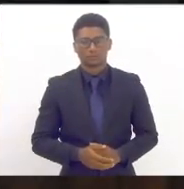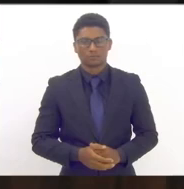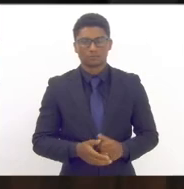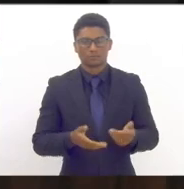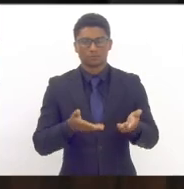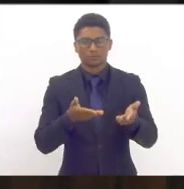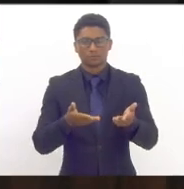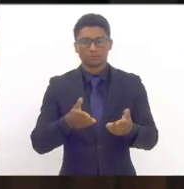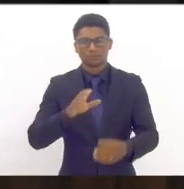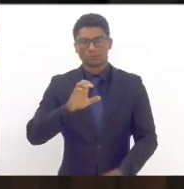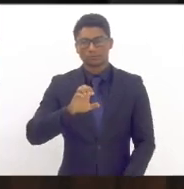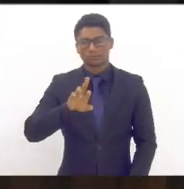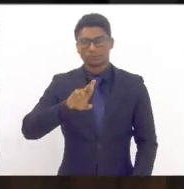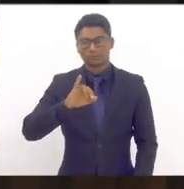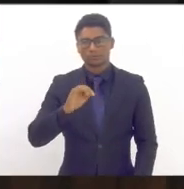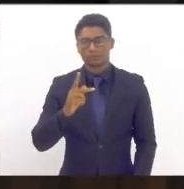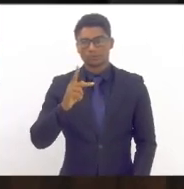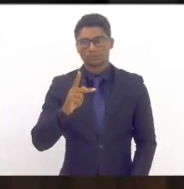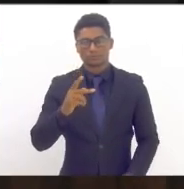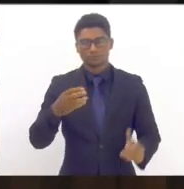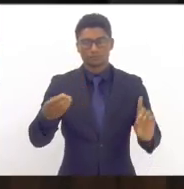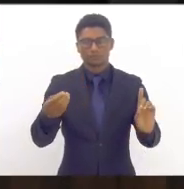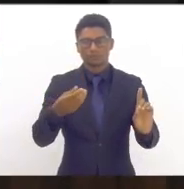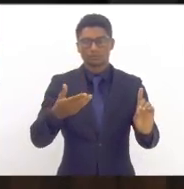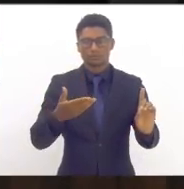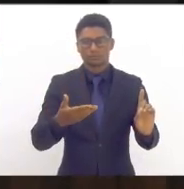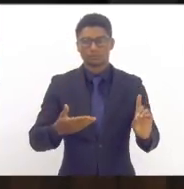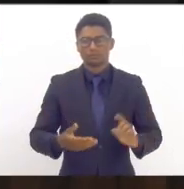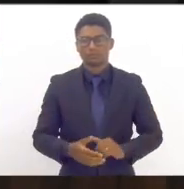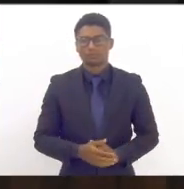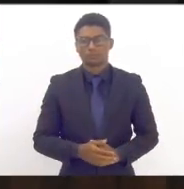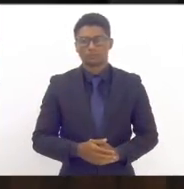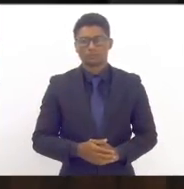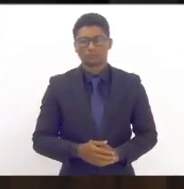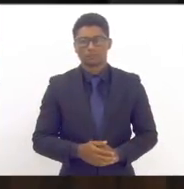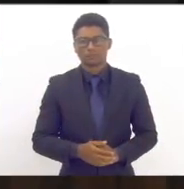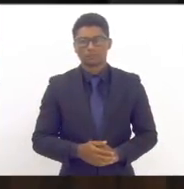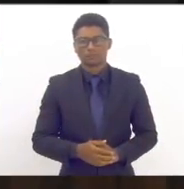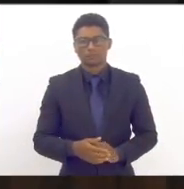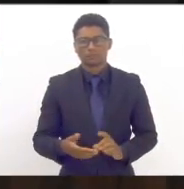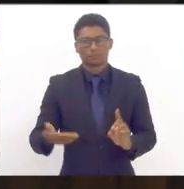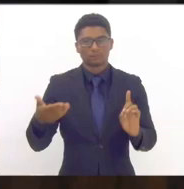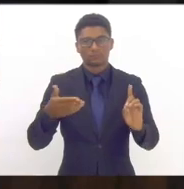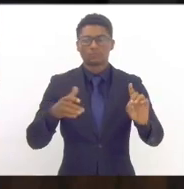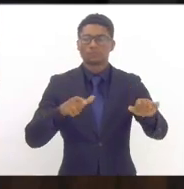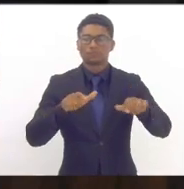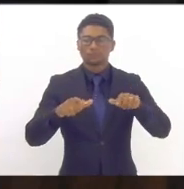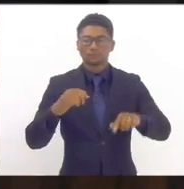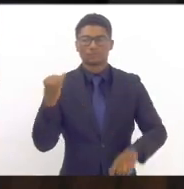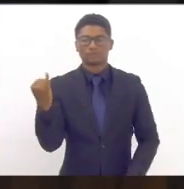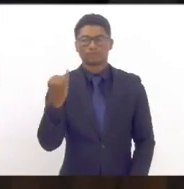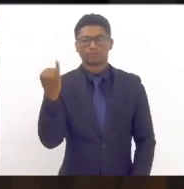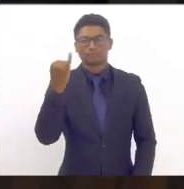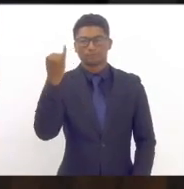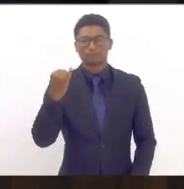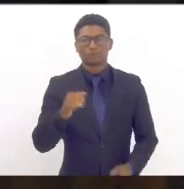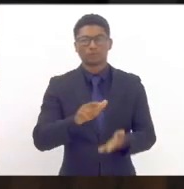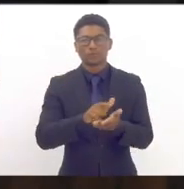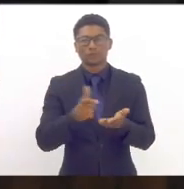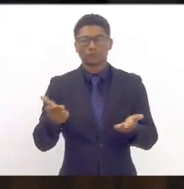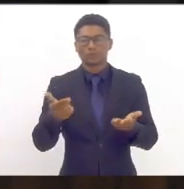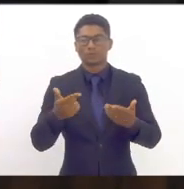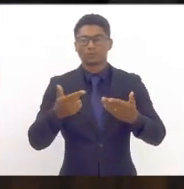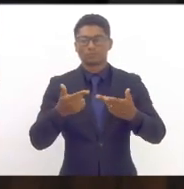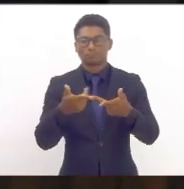o Eric para fazer a entrega aqui. Então, esse é um reconhecimento ao importante trabalho desenvolvido nas coberturas jornalísticas do nosso